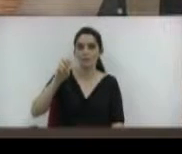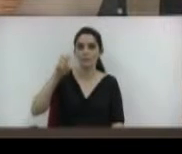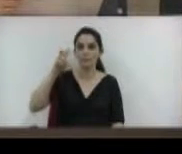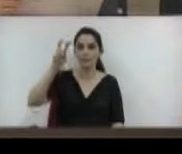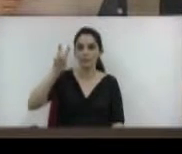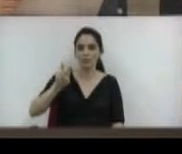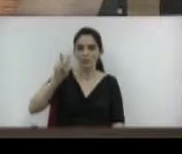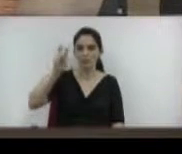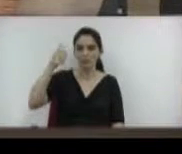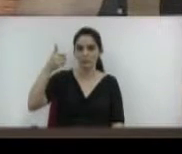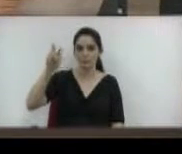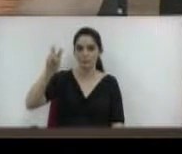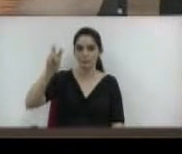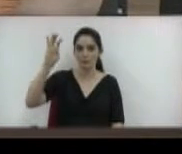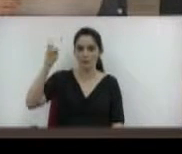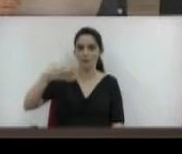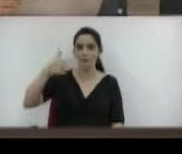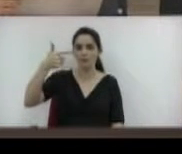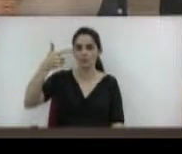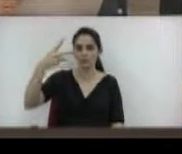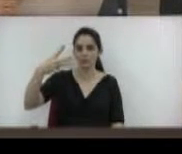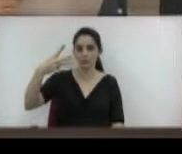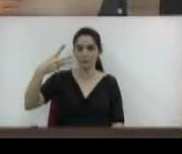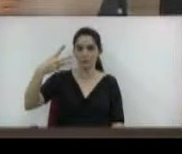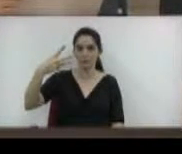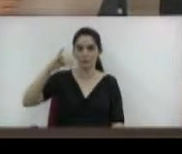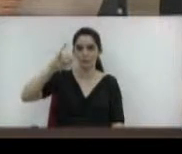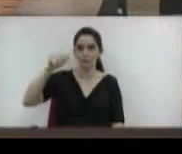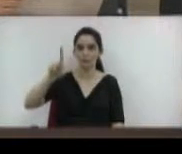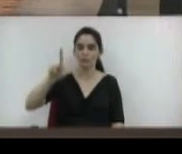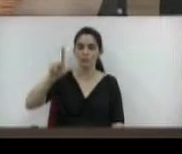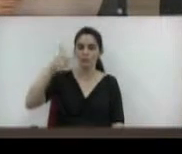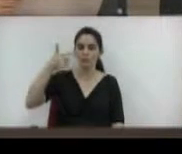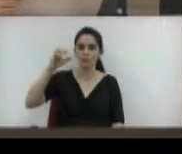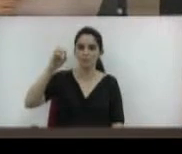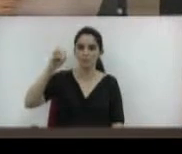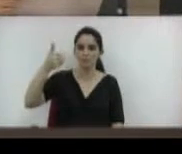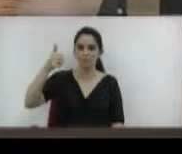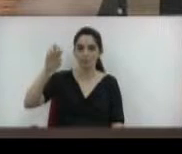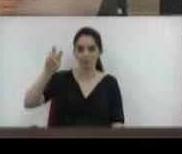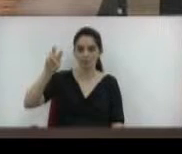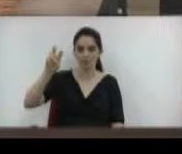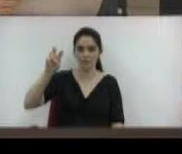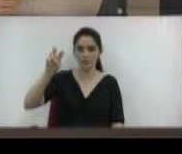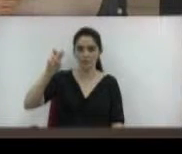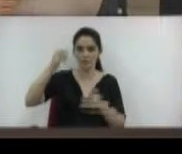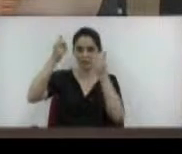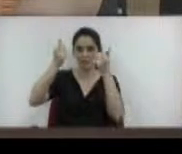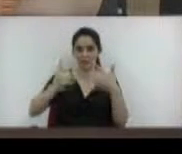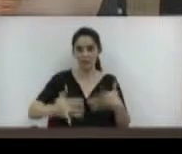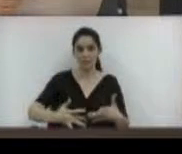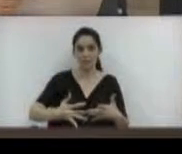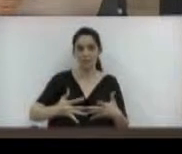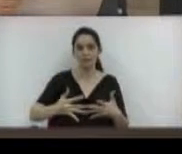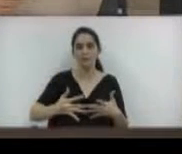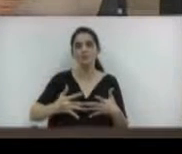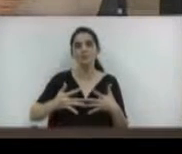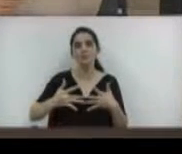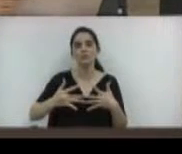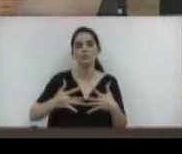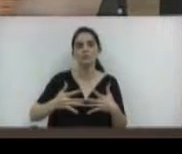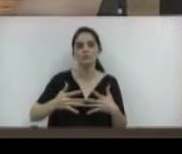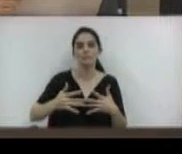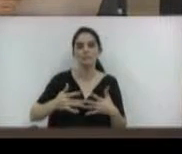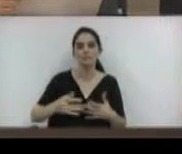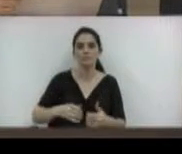5.515, de 23 de junho de 2015, que dispõe sobre a intensidade máxima permitida